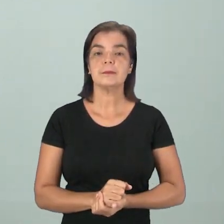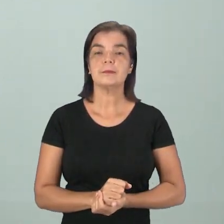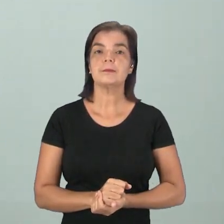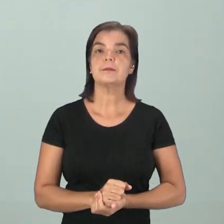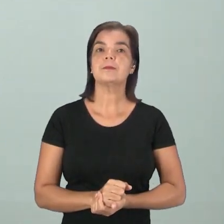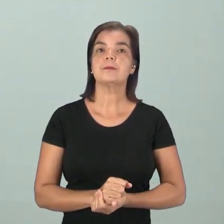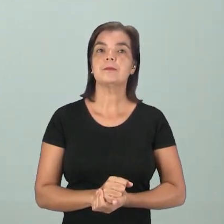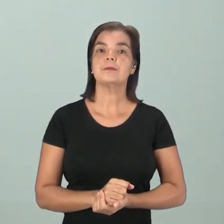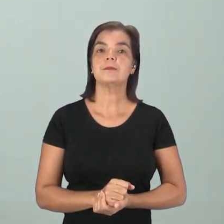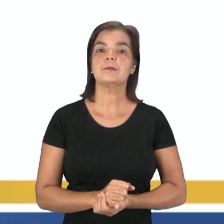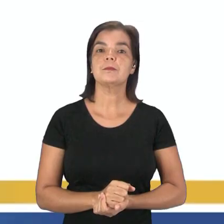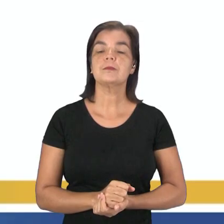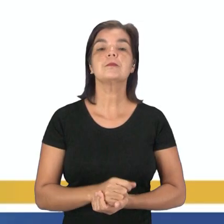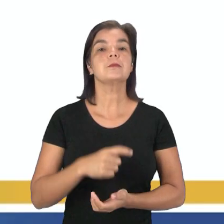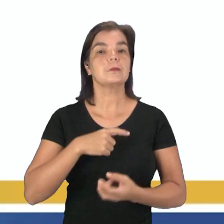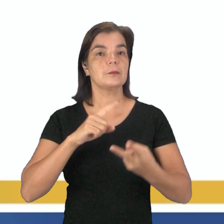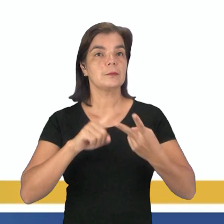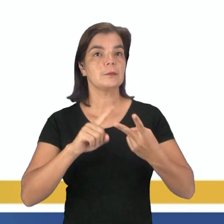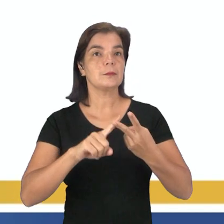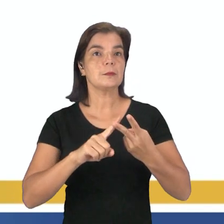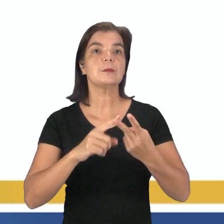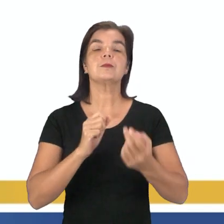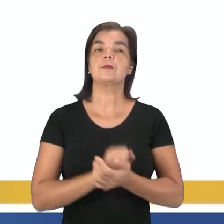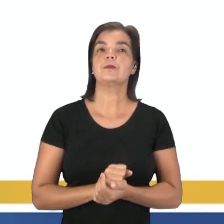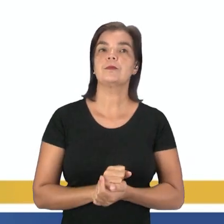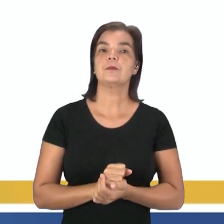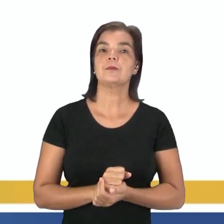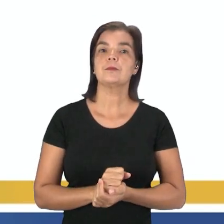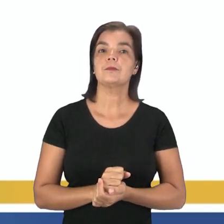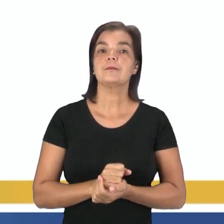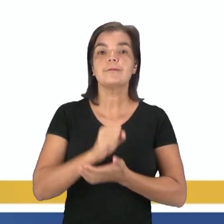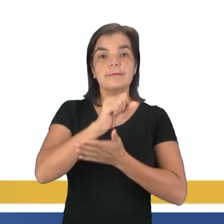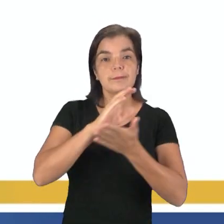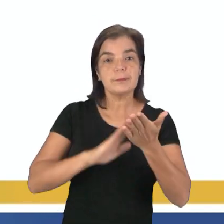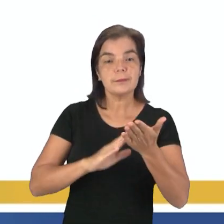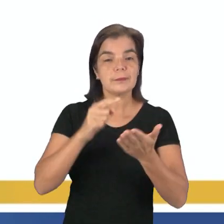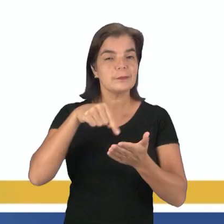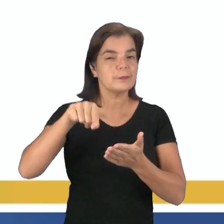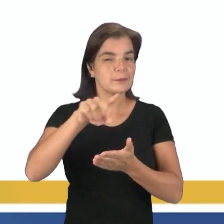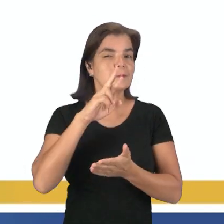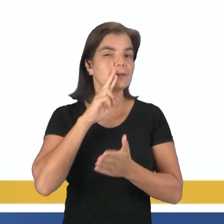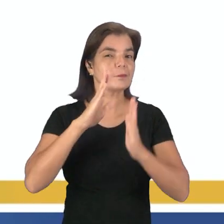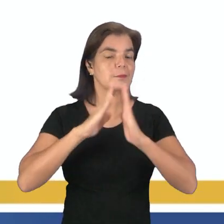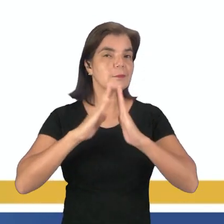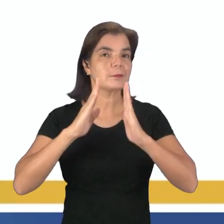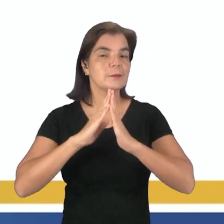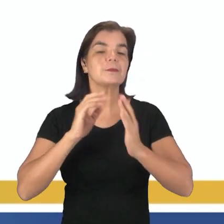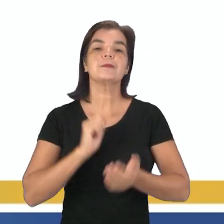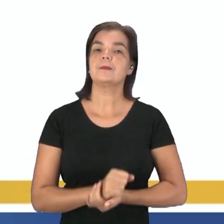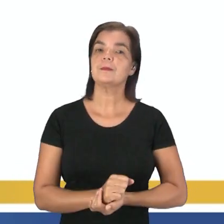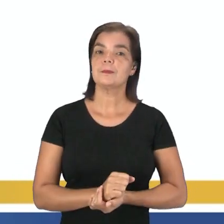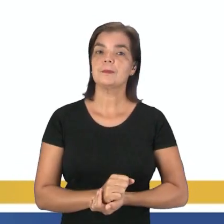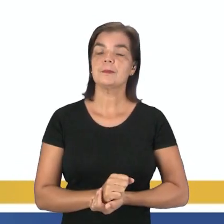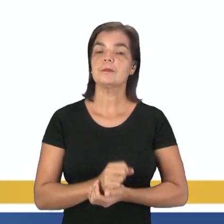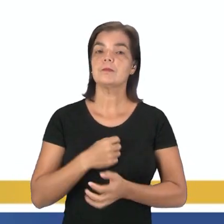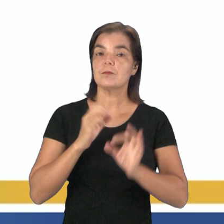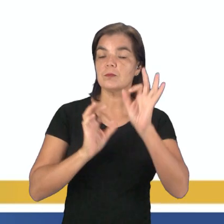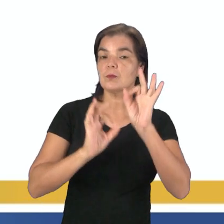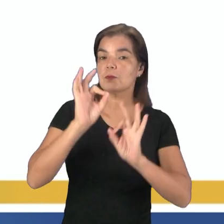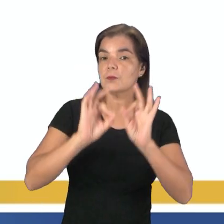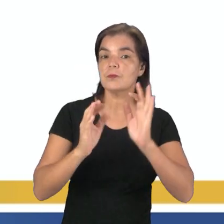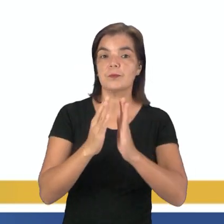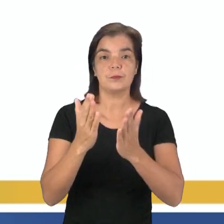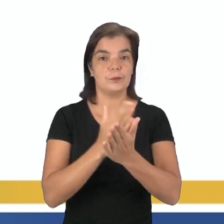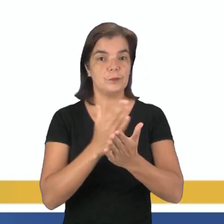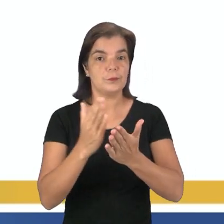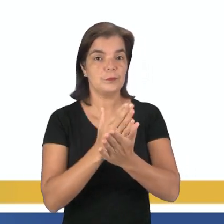fontes históricas. A segunda questão é uma atividadezinha para vocês fazerem em casa, certo? Façam no